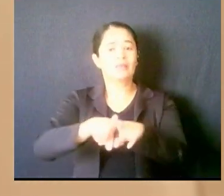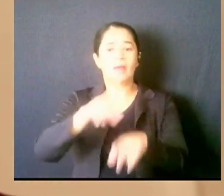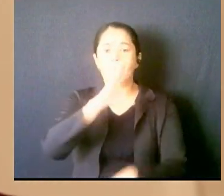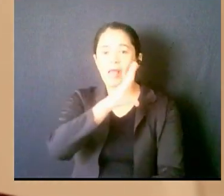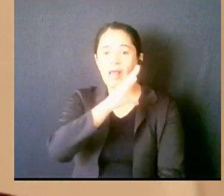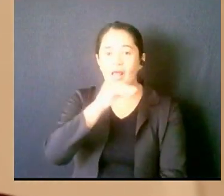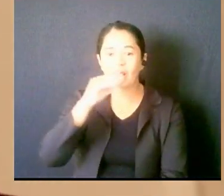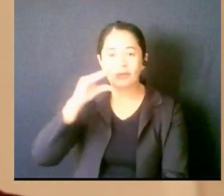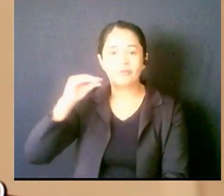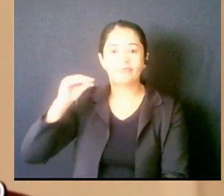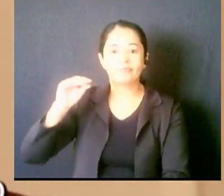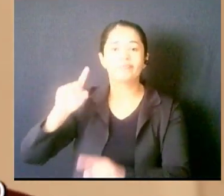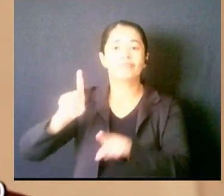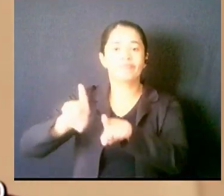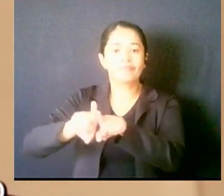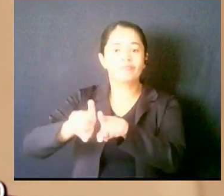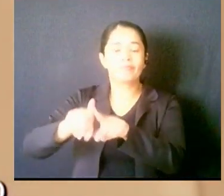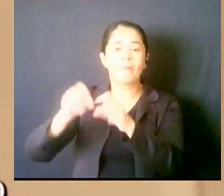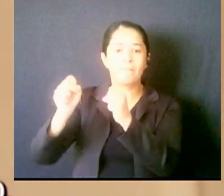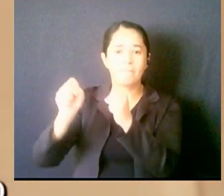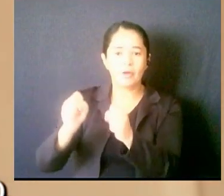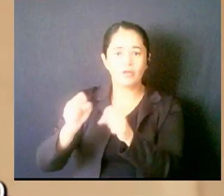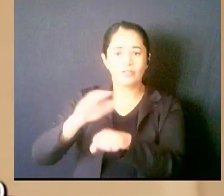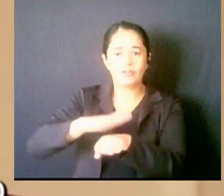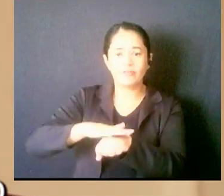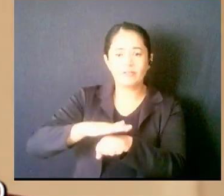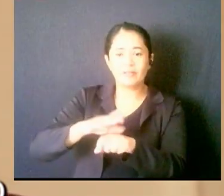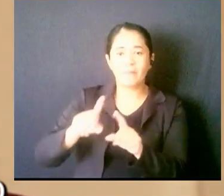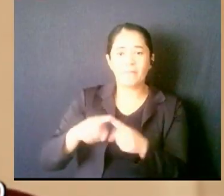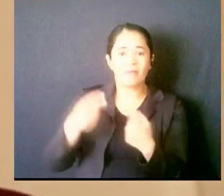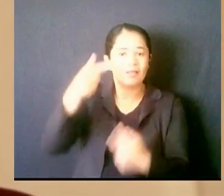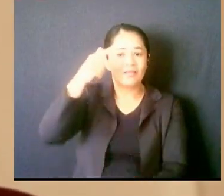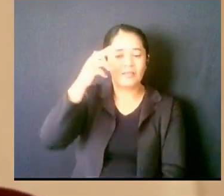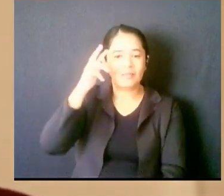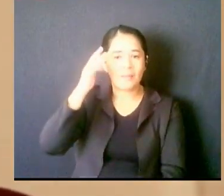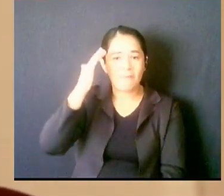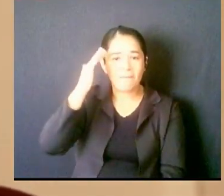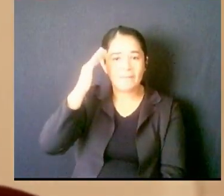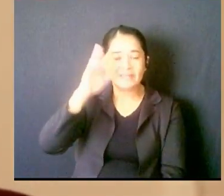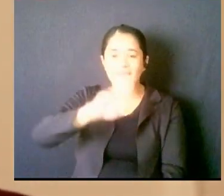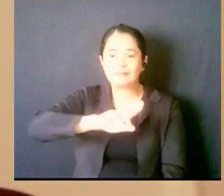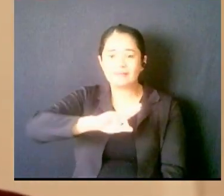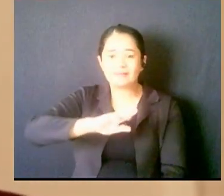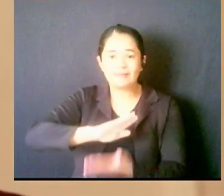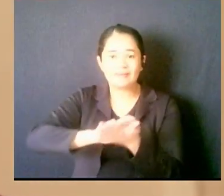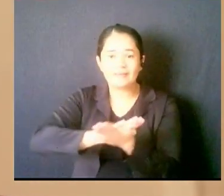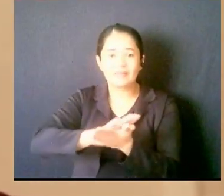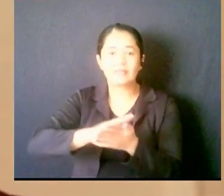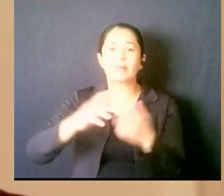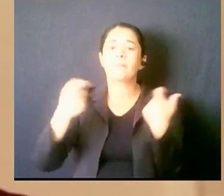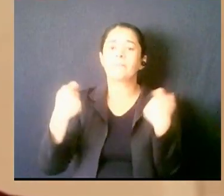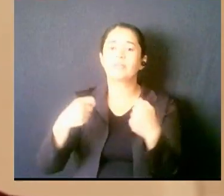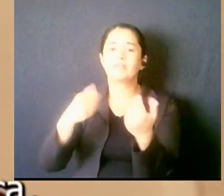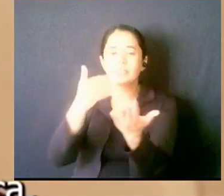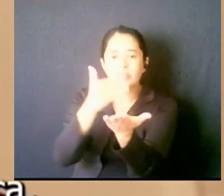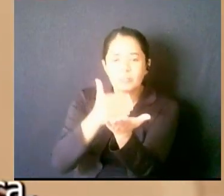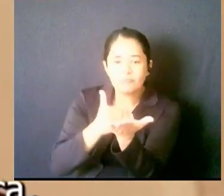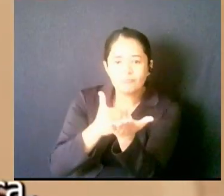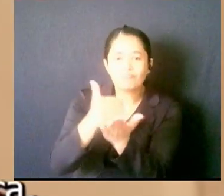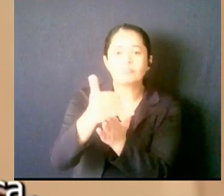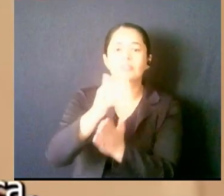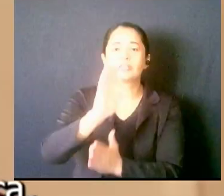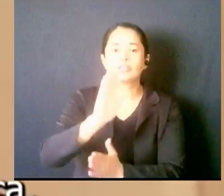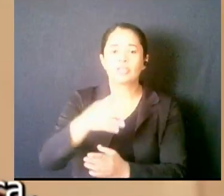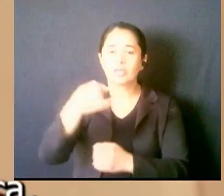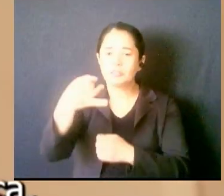acabam não pensando no depois. Eu acho que isso tem que ser colocado, sim, já em pauta, desde que a criança já está entendendo ali. Desde que você consegue ter